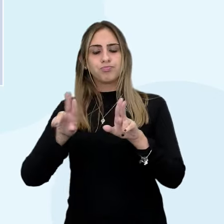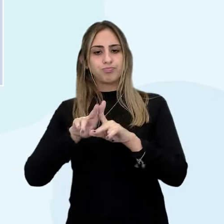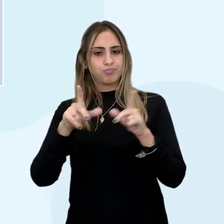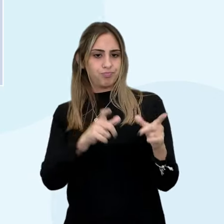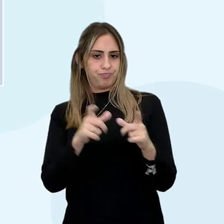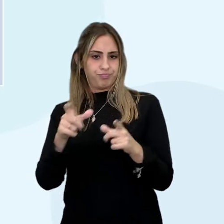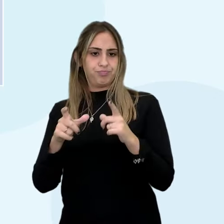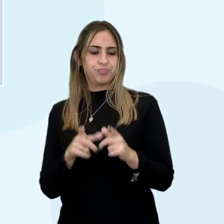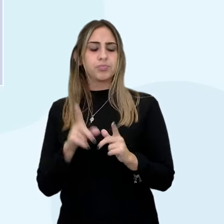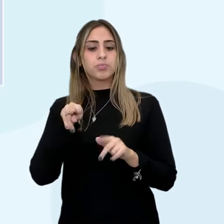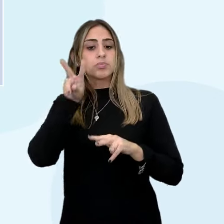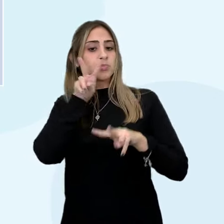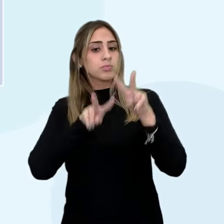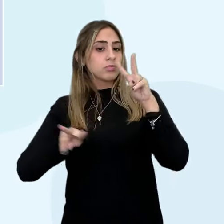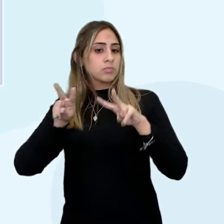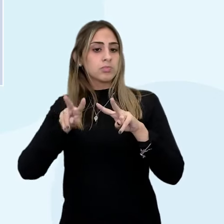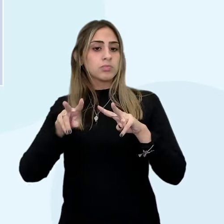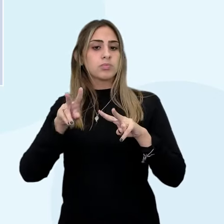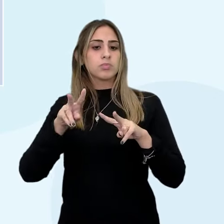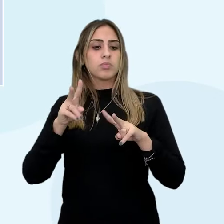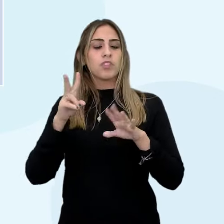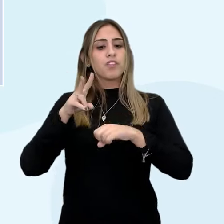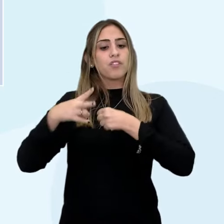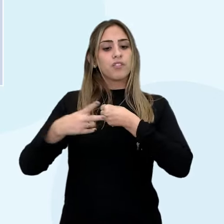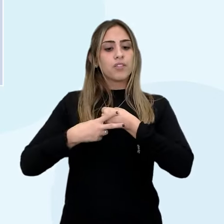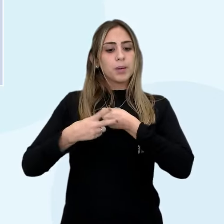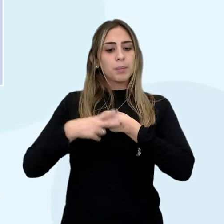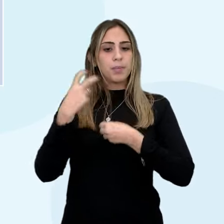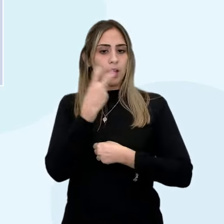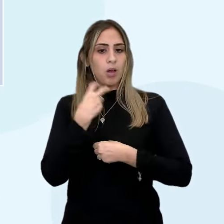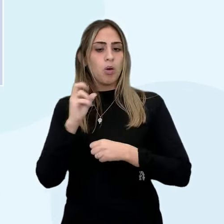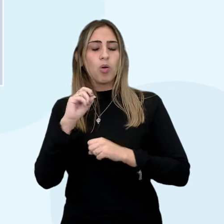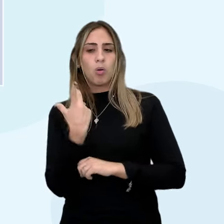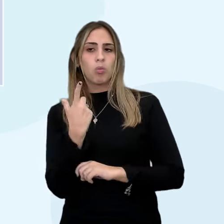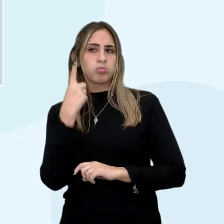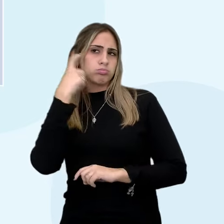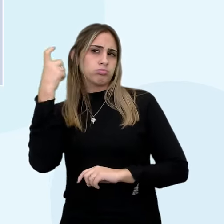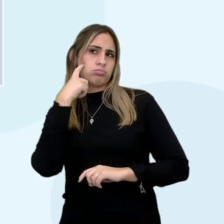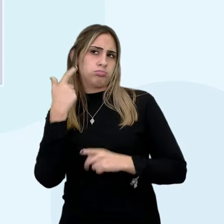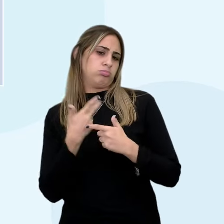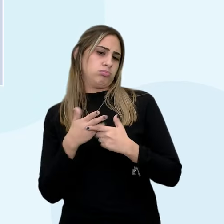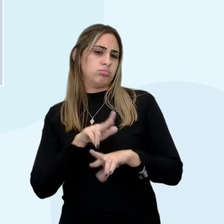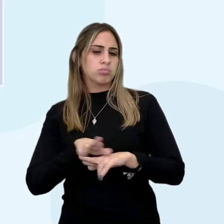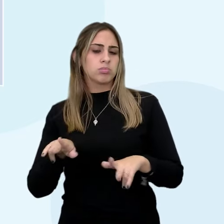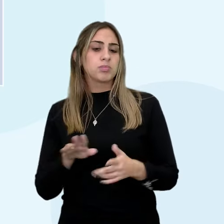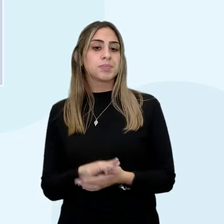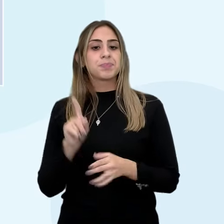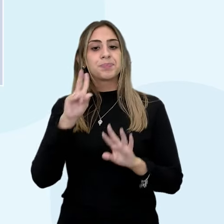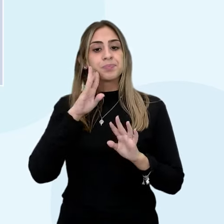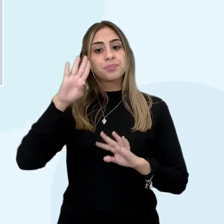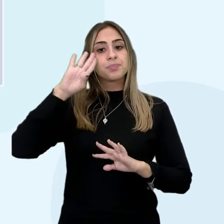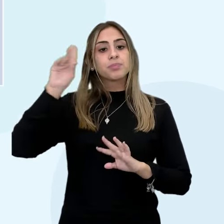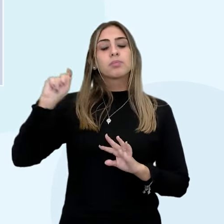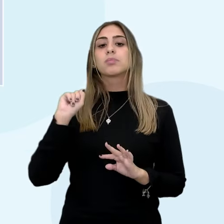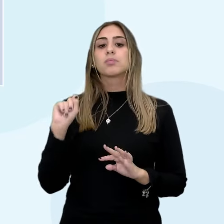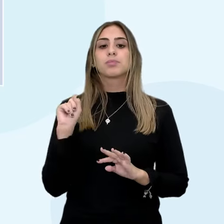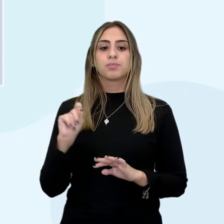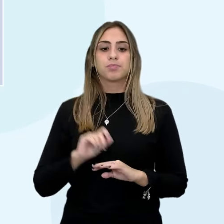semioses pode ser visual pode ser verbal sonora gestual e etc hoje vamos focar principalmente na